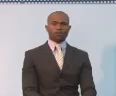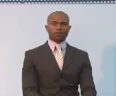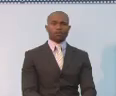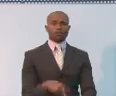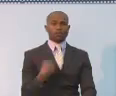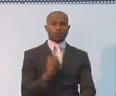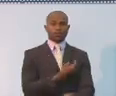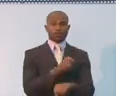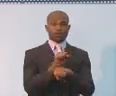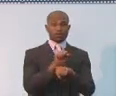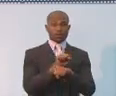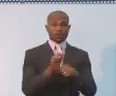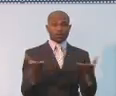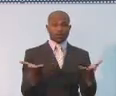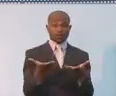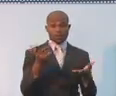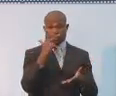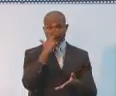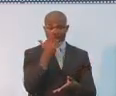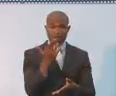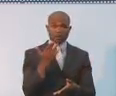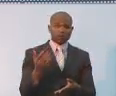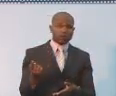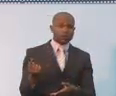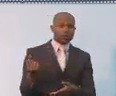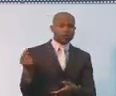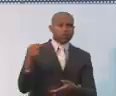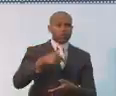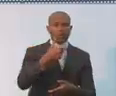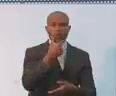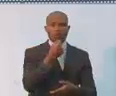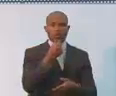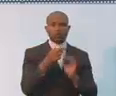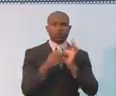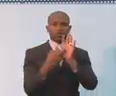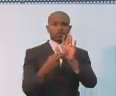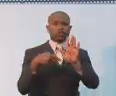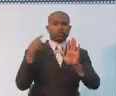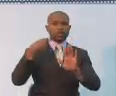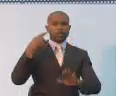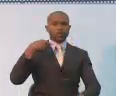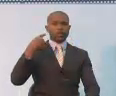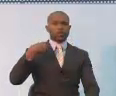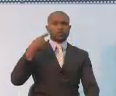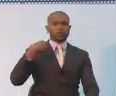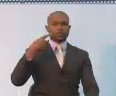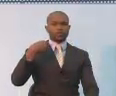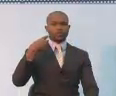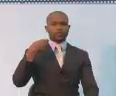Estamos aguardando, acho que está chegando mais um representante de vereador.